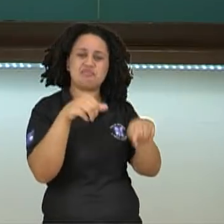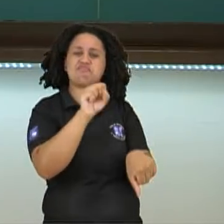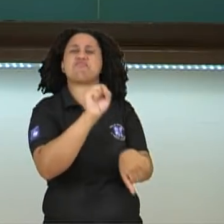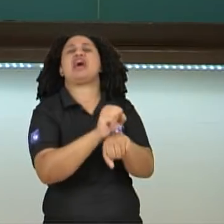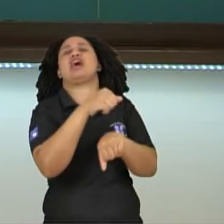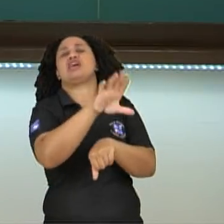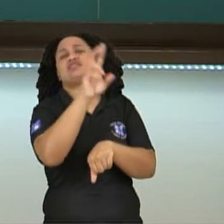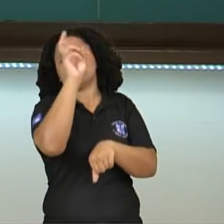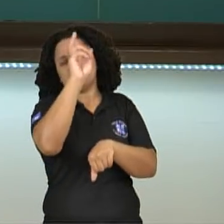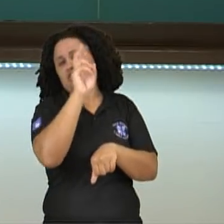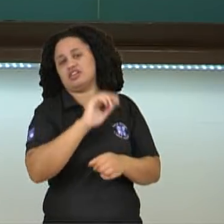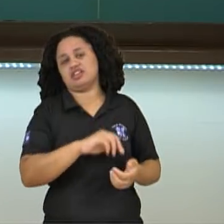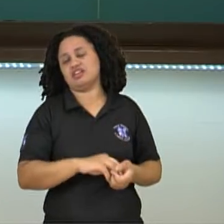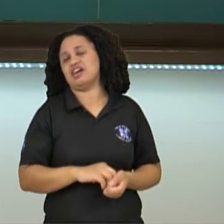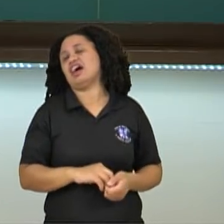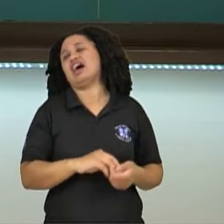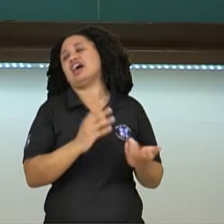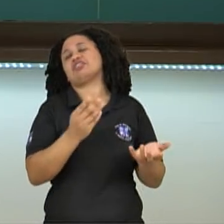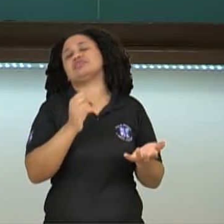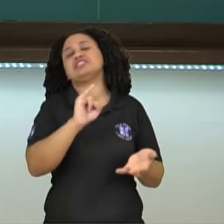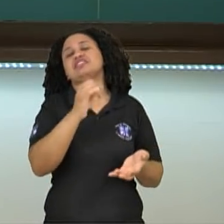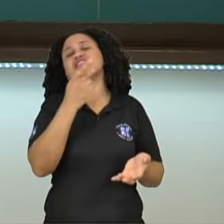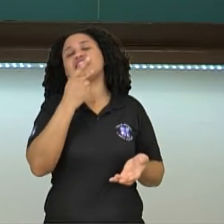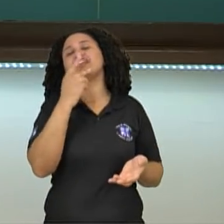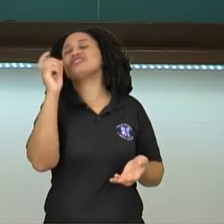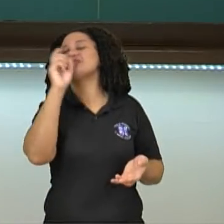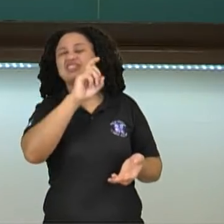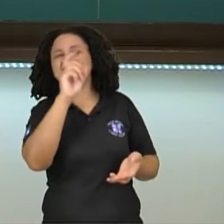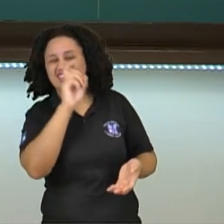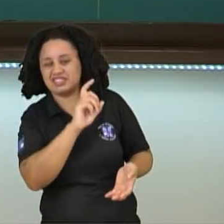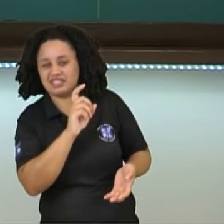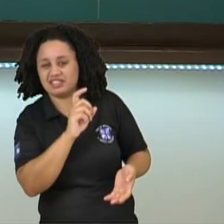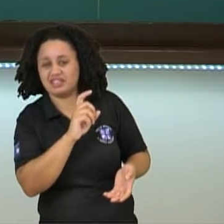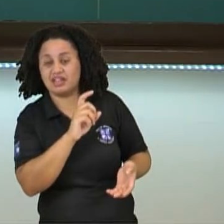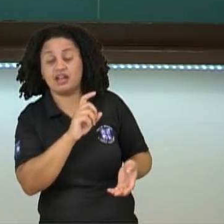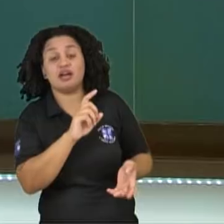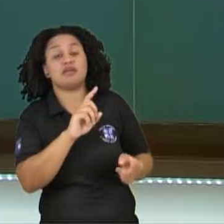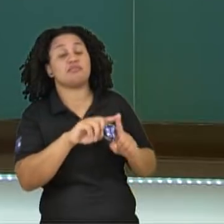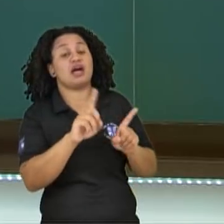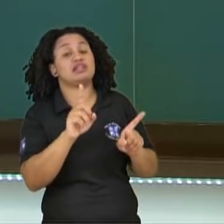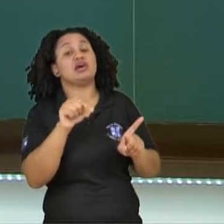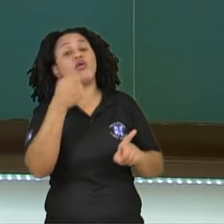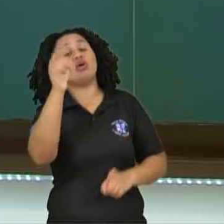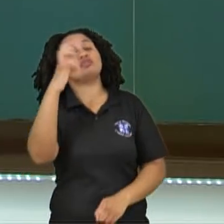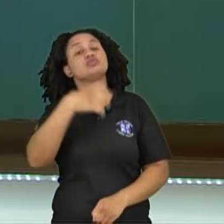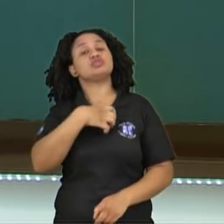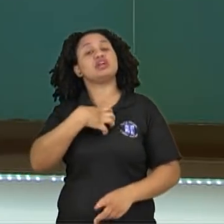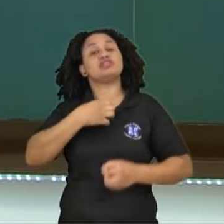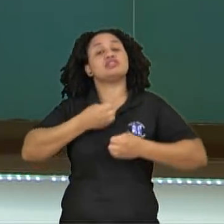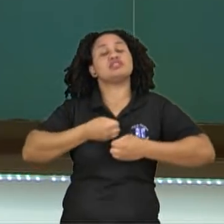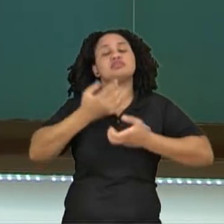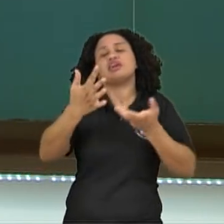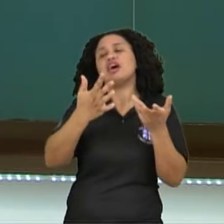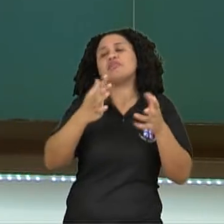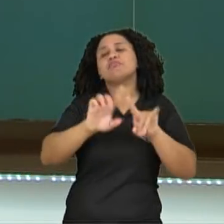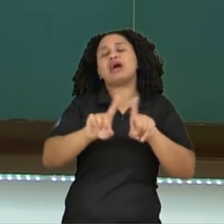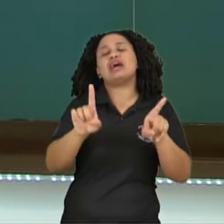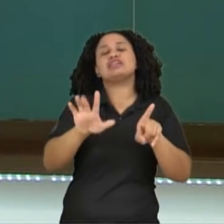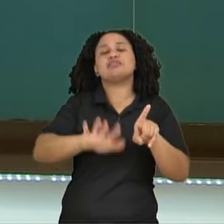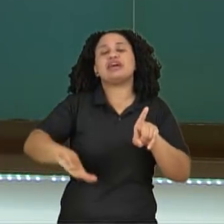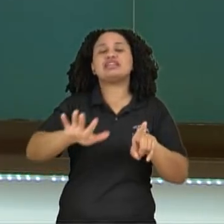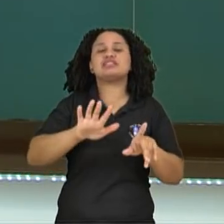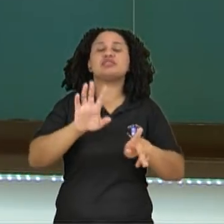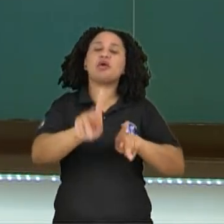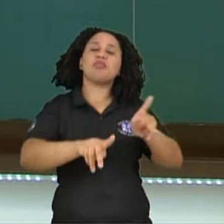é verdadeira, né? Que você está com mentiras, não é mesmo? Pois bem, essa é uma outra forma de expressão, mas mais coloquial, mais senso